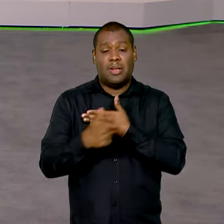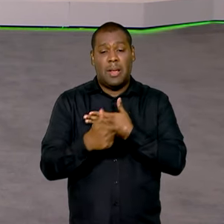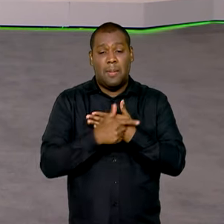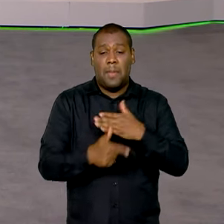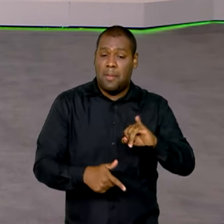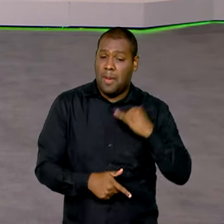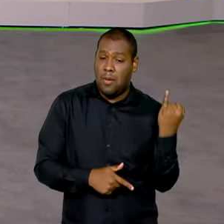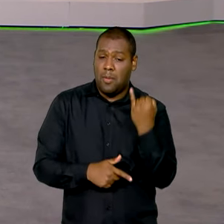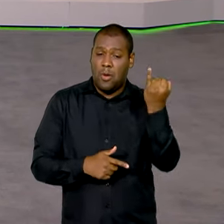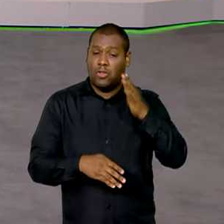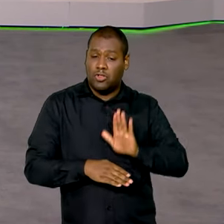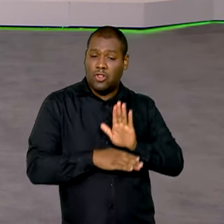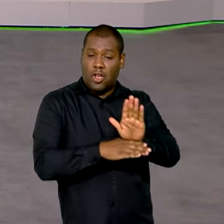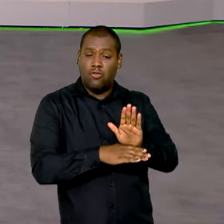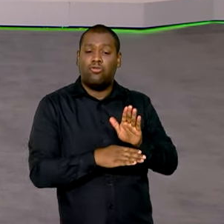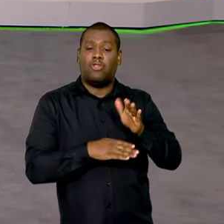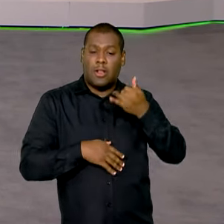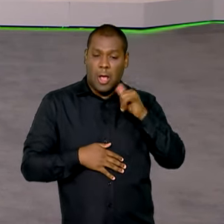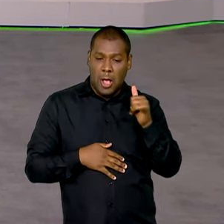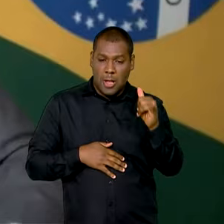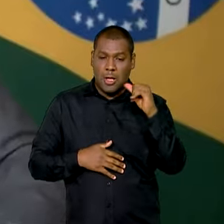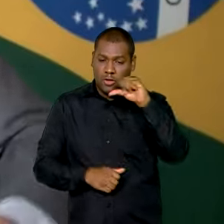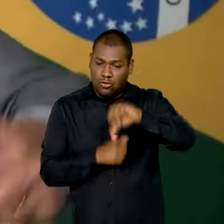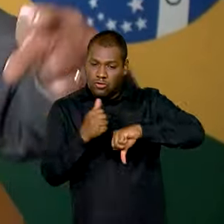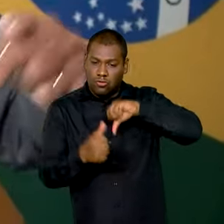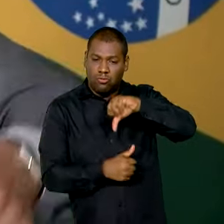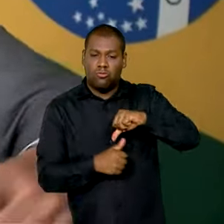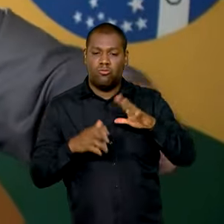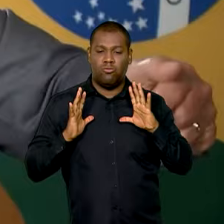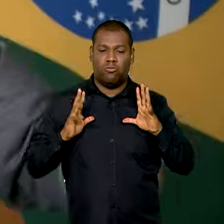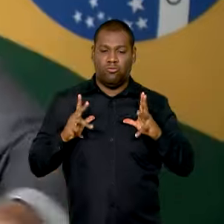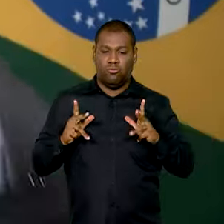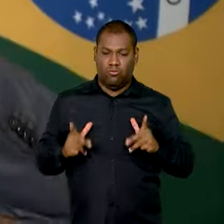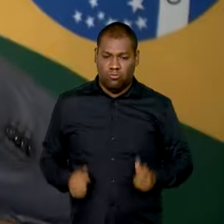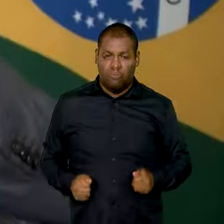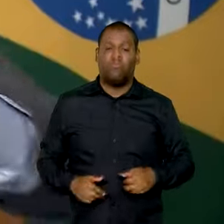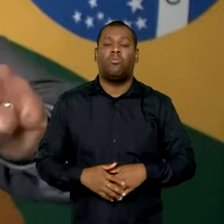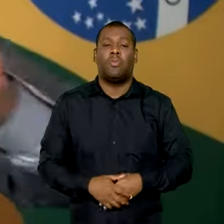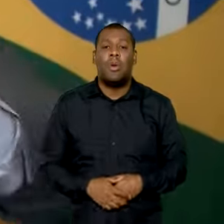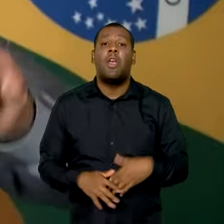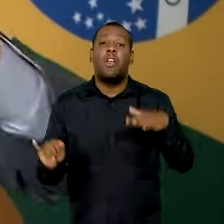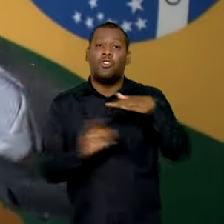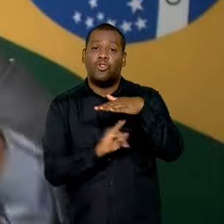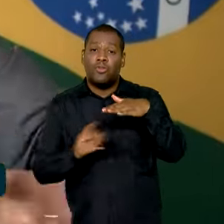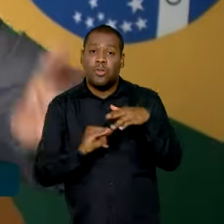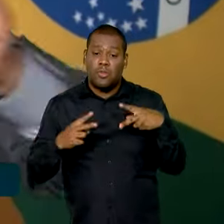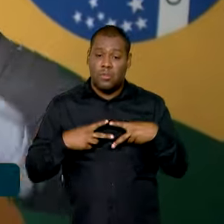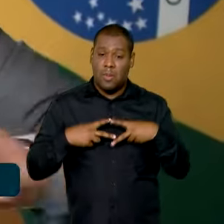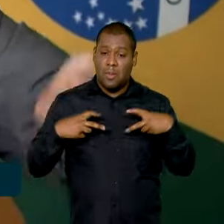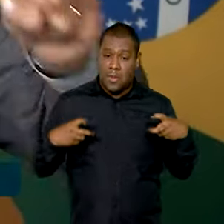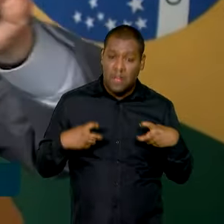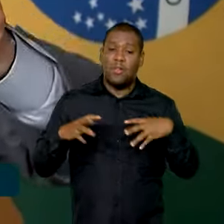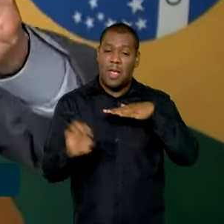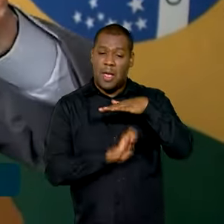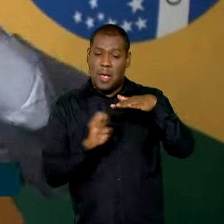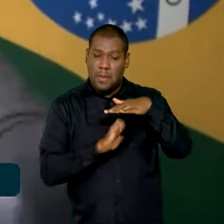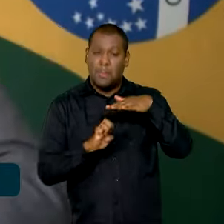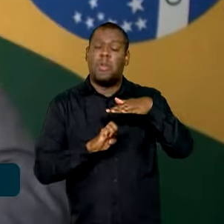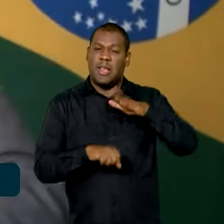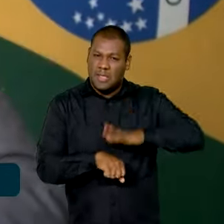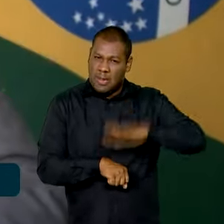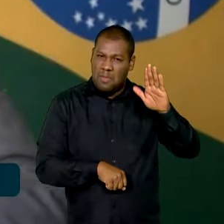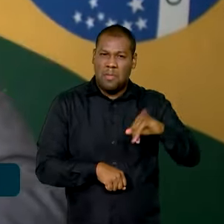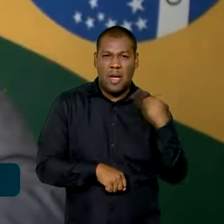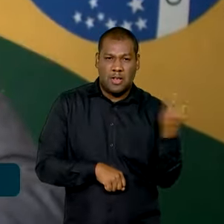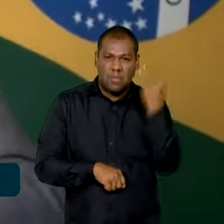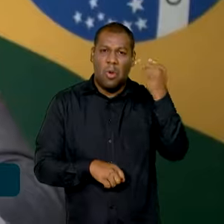de transição energética. A Petrobras se transformou em uma das mais importantes empresas de petróleo do